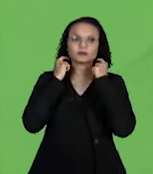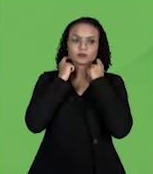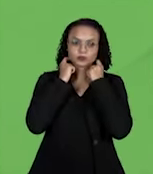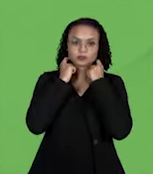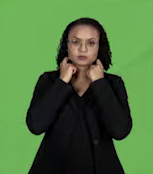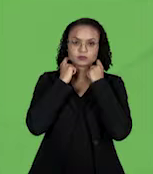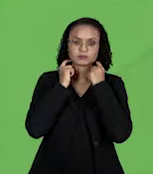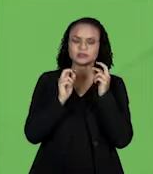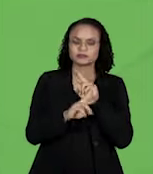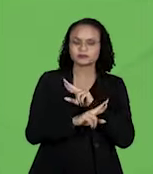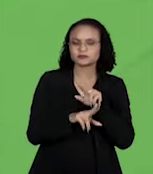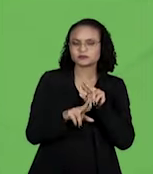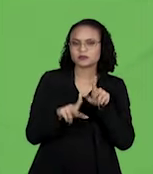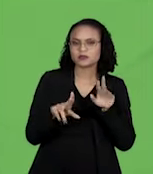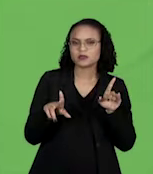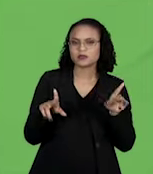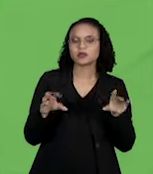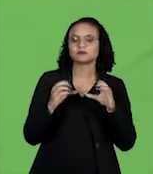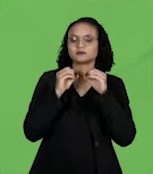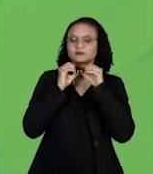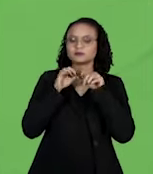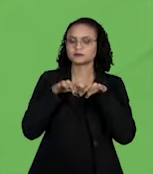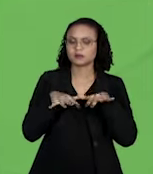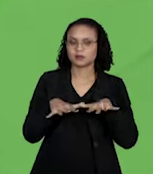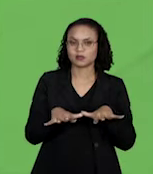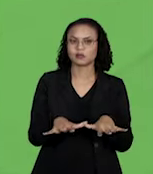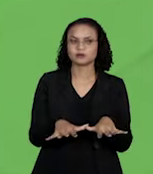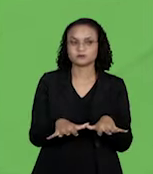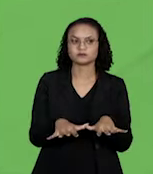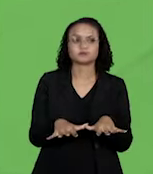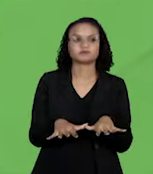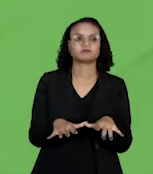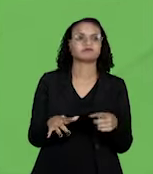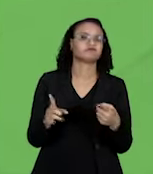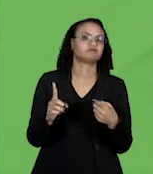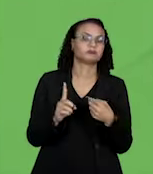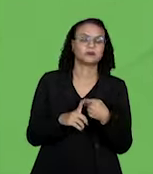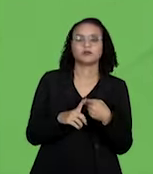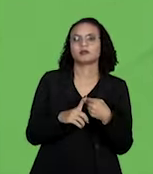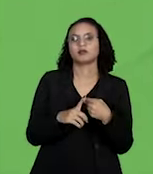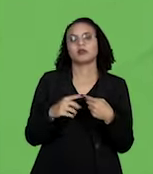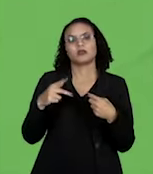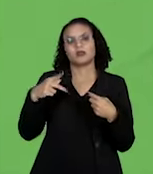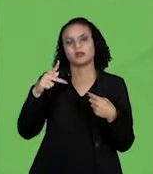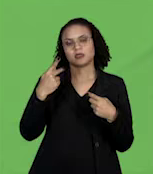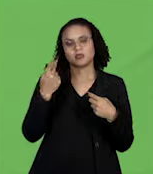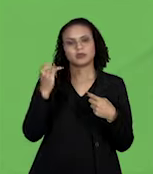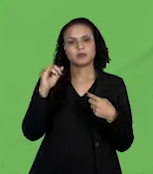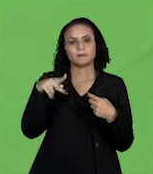de várias glândulas diferentes, né? Nós temos hipófise, pâncreas,